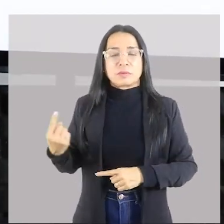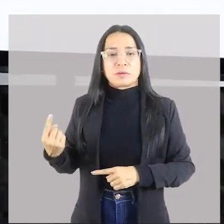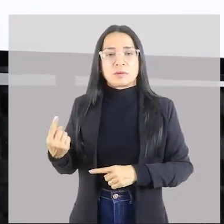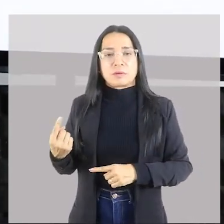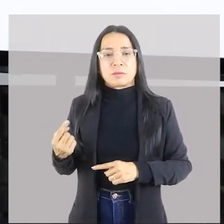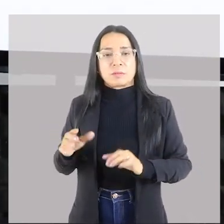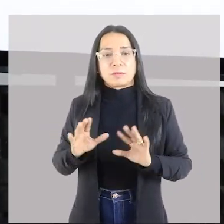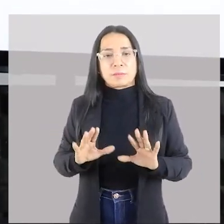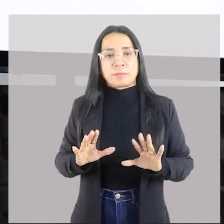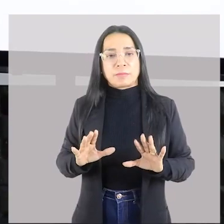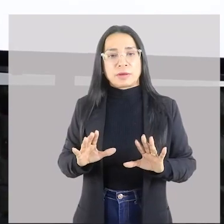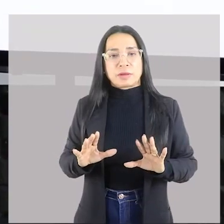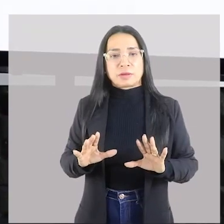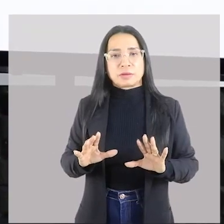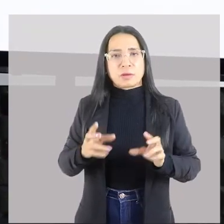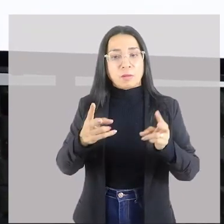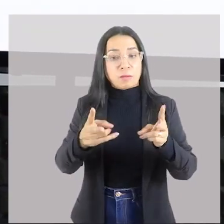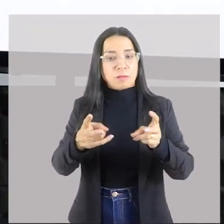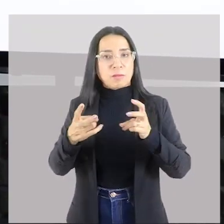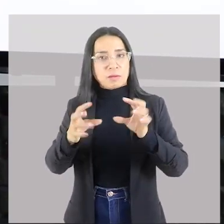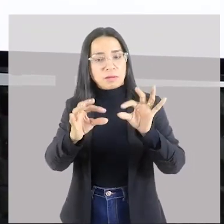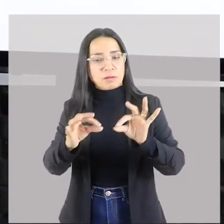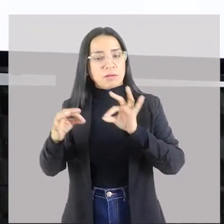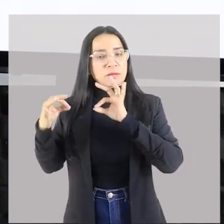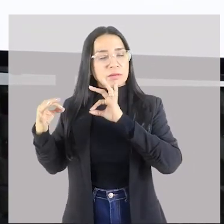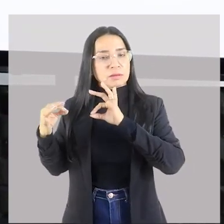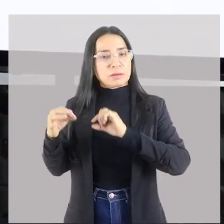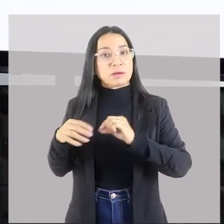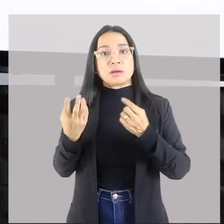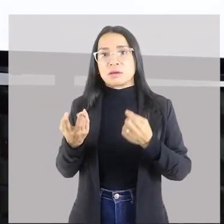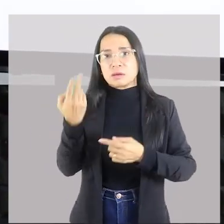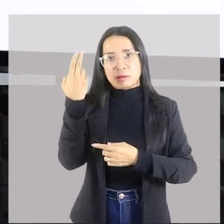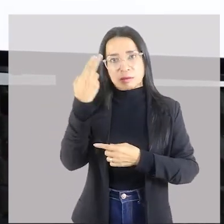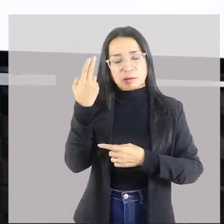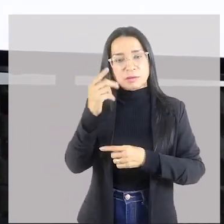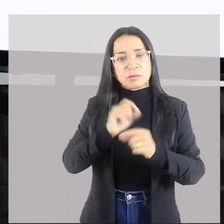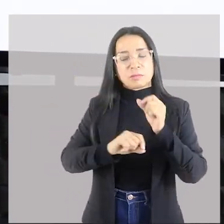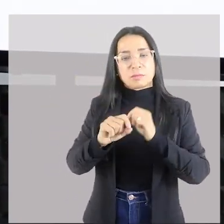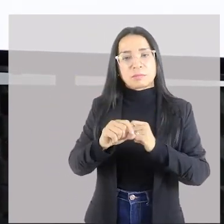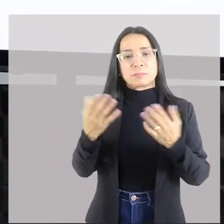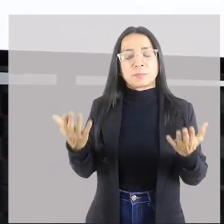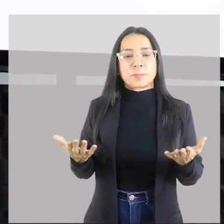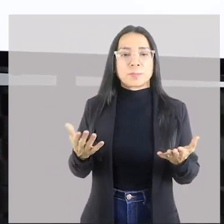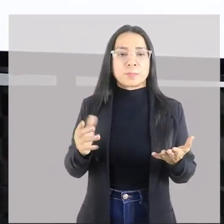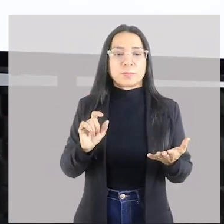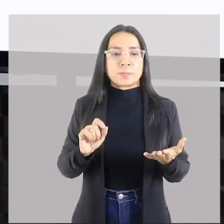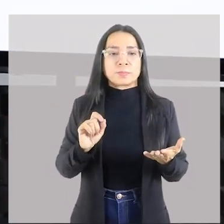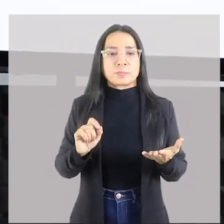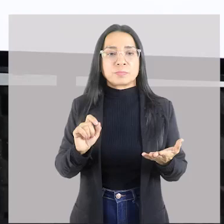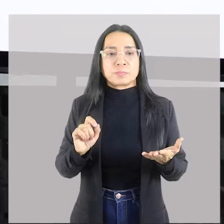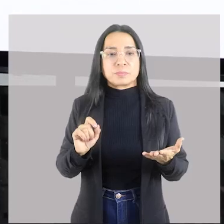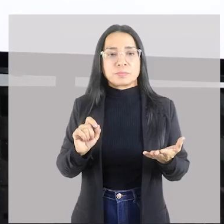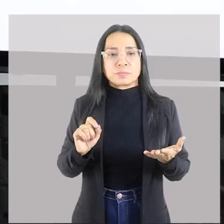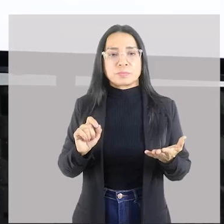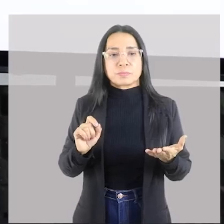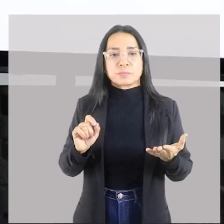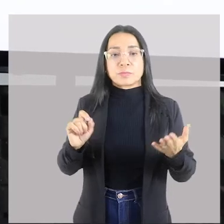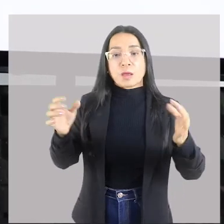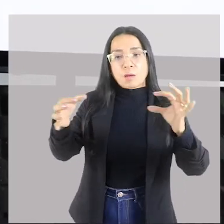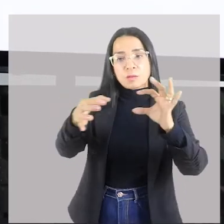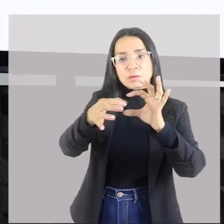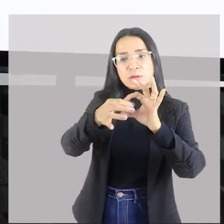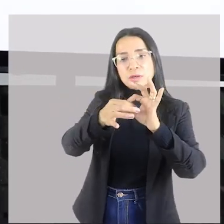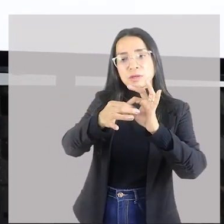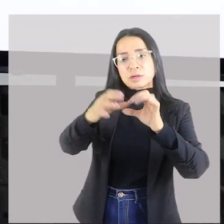mas só te liga. É comum, quando os ligantes desse carbono